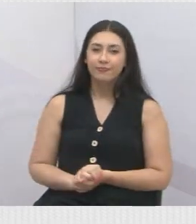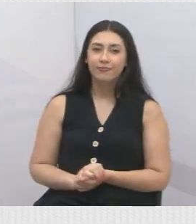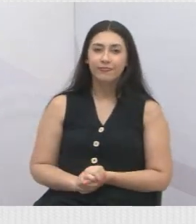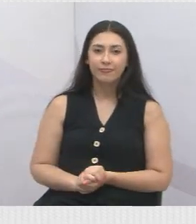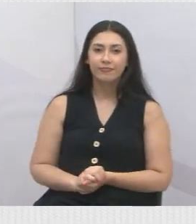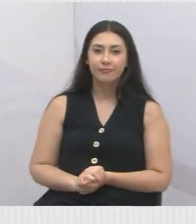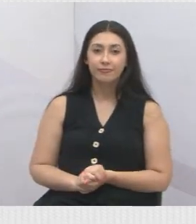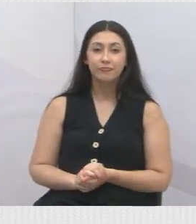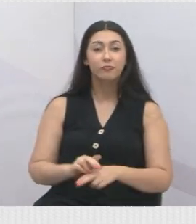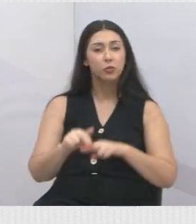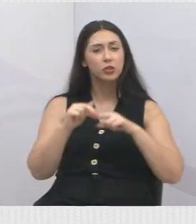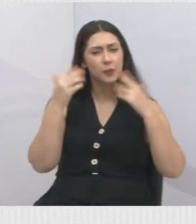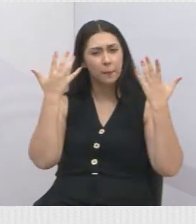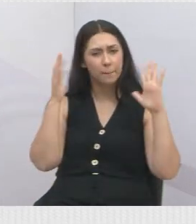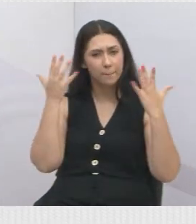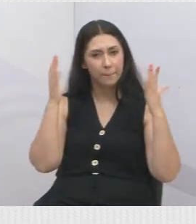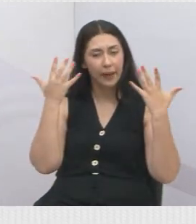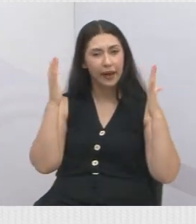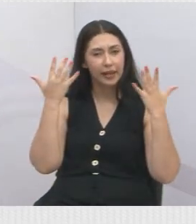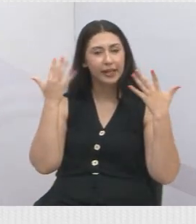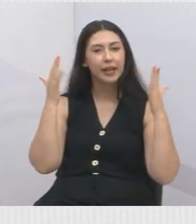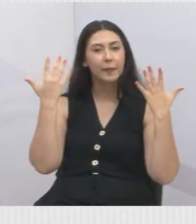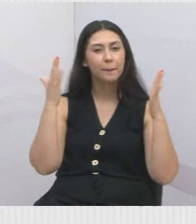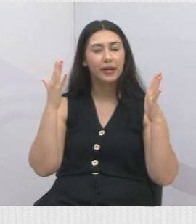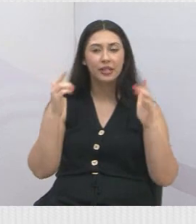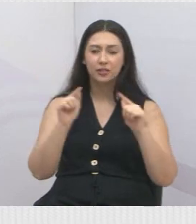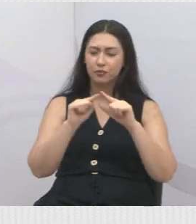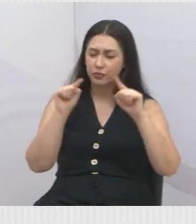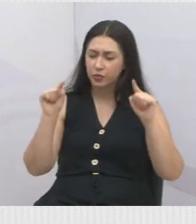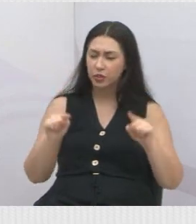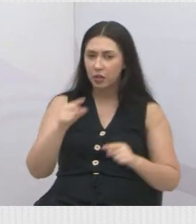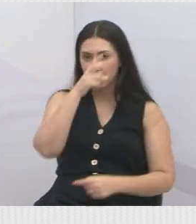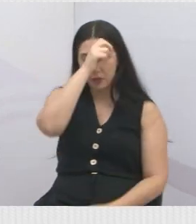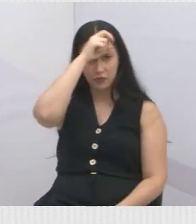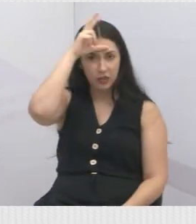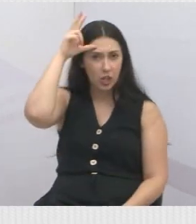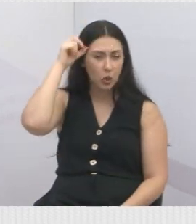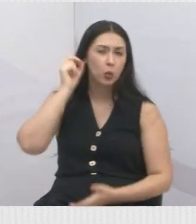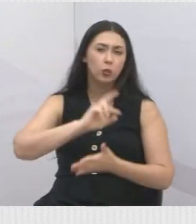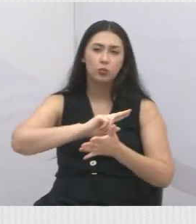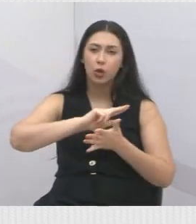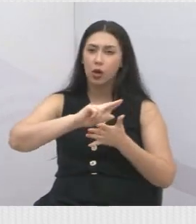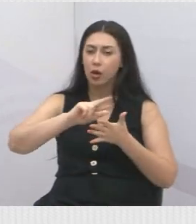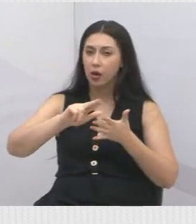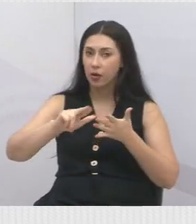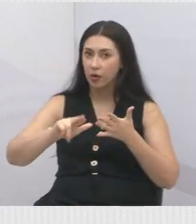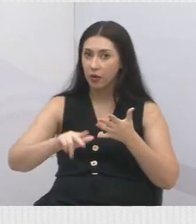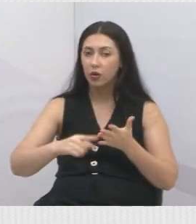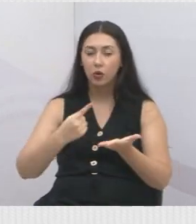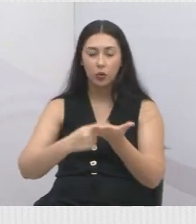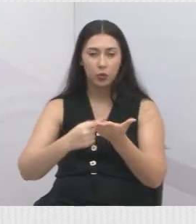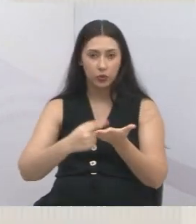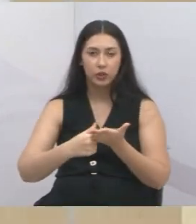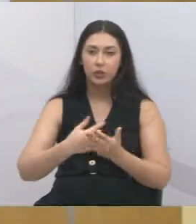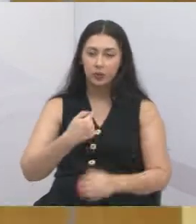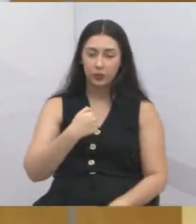parabéns, guerreiros da Prefeitura de Jacareí, autarquias e fundações. Contem